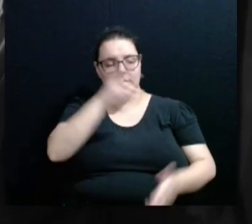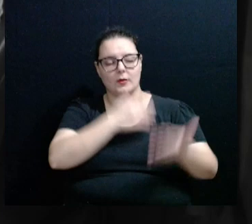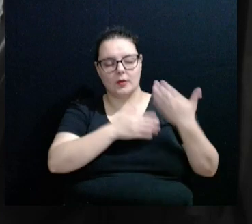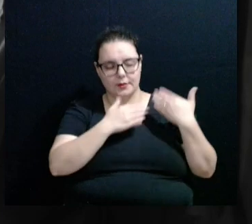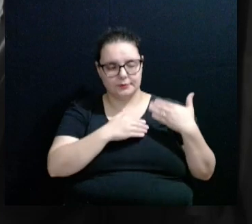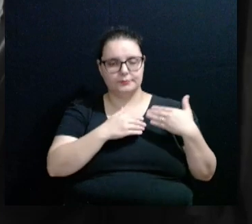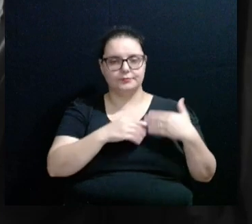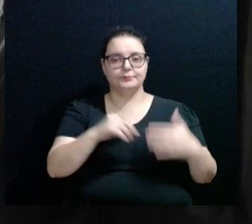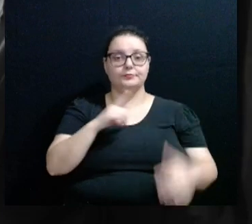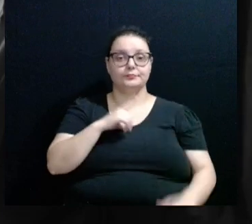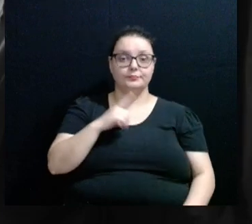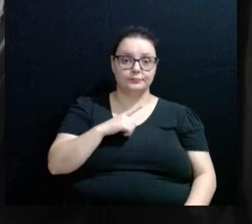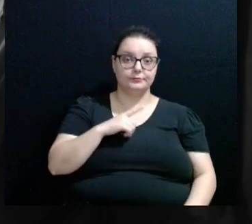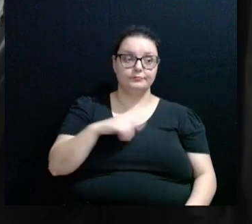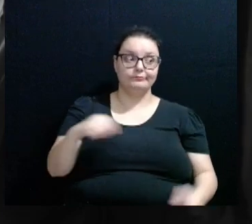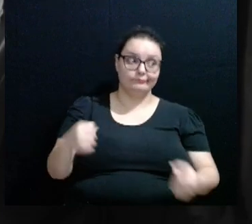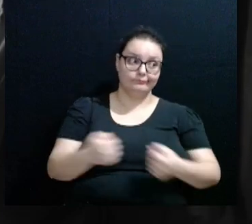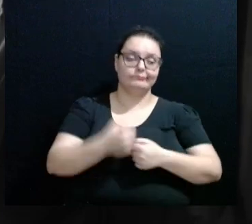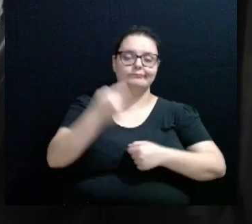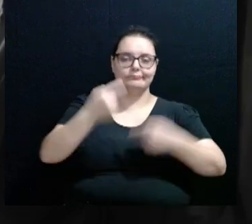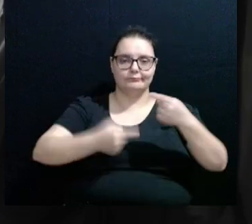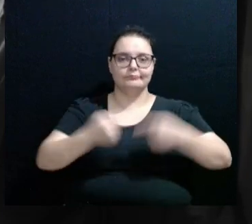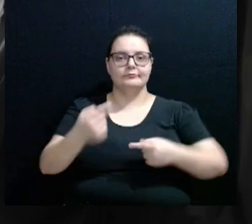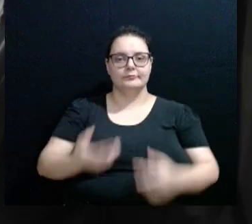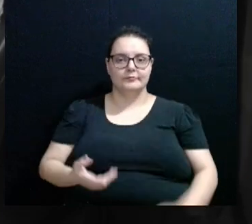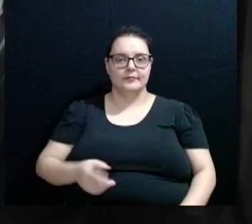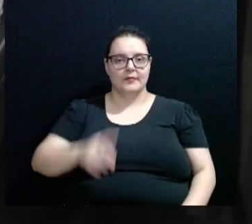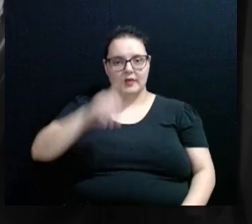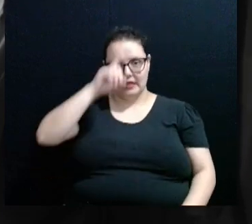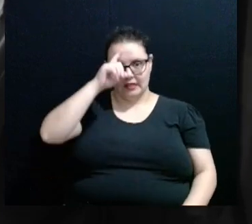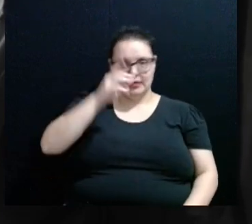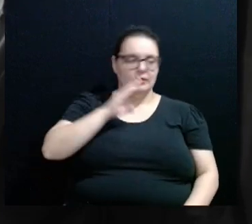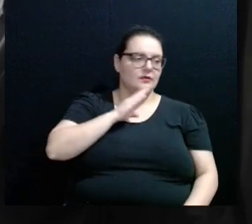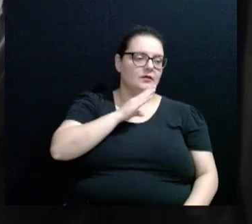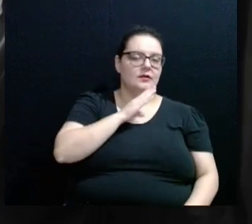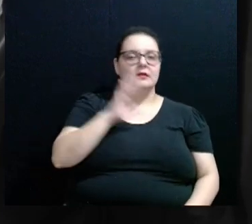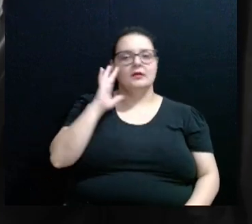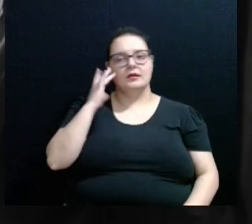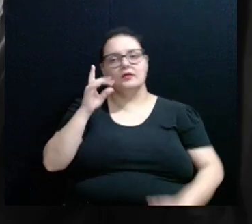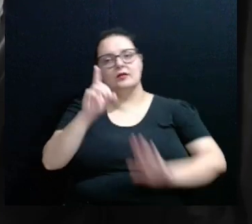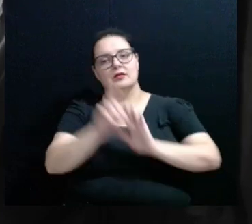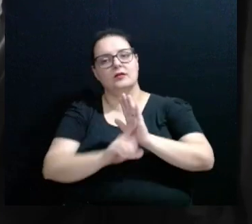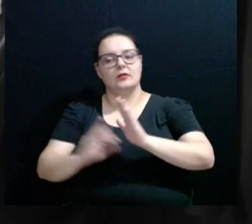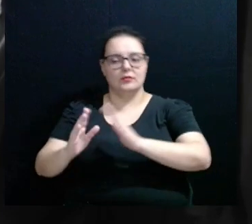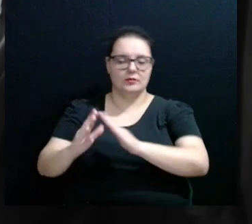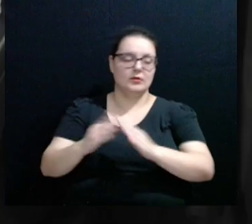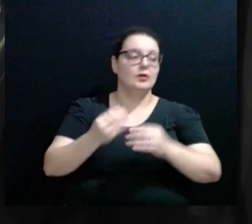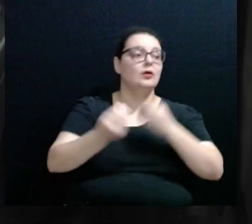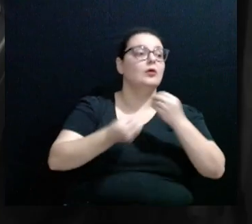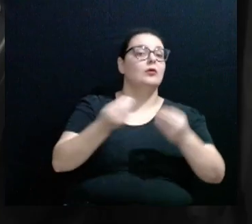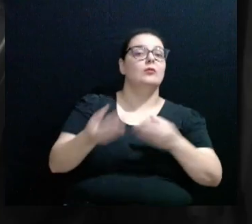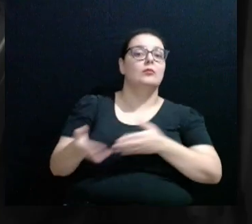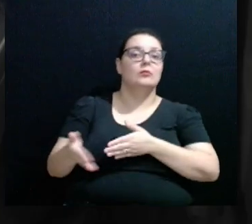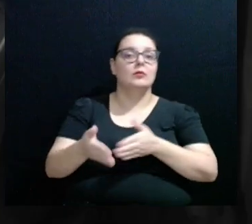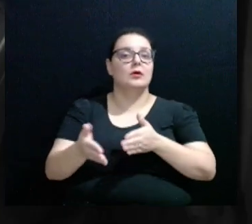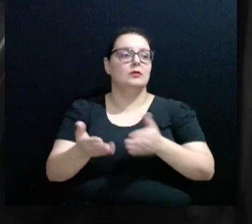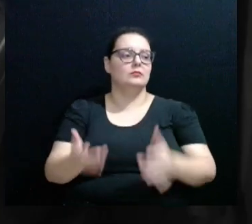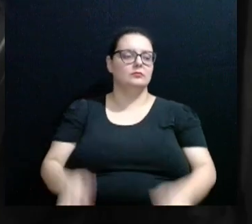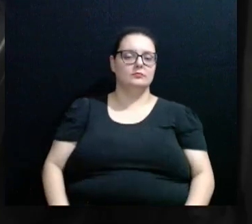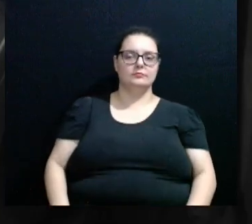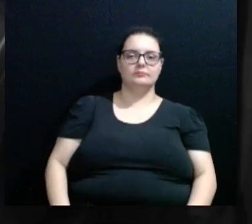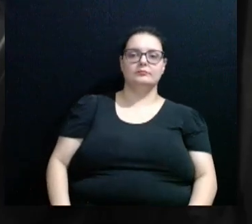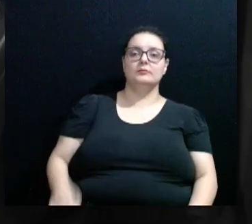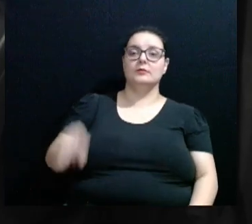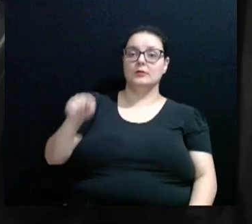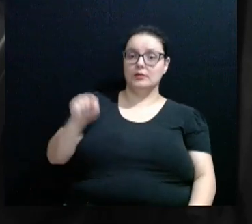tinham bastante embate também com os donos de bares que achavam que estava no direito, os moradores também. Como que você conduziu tudo aquilo? Isso